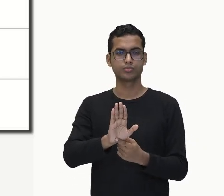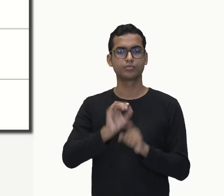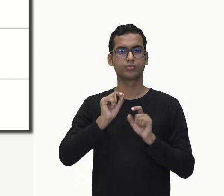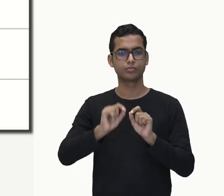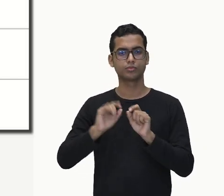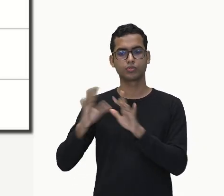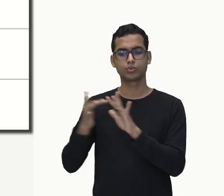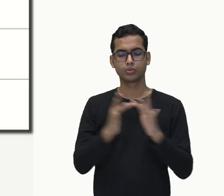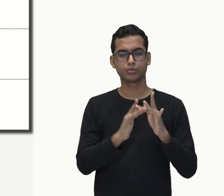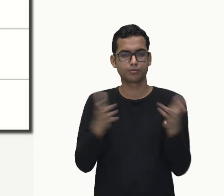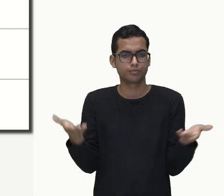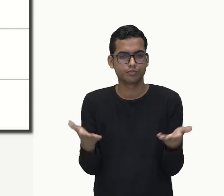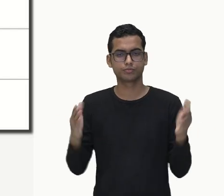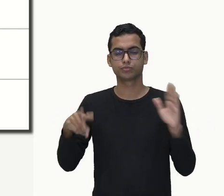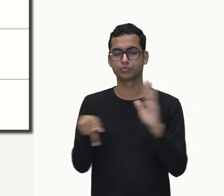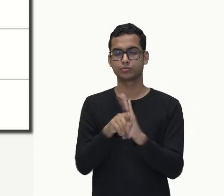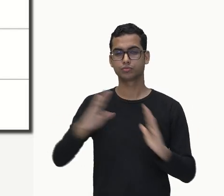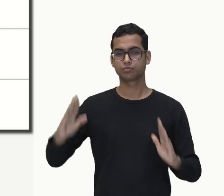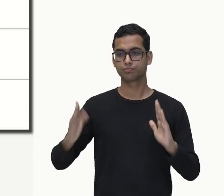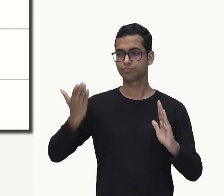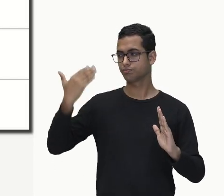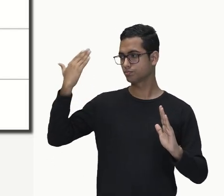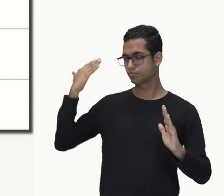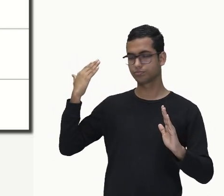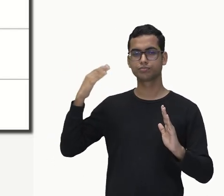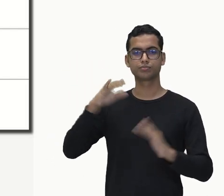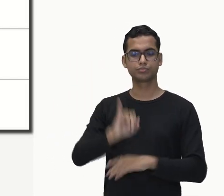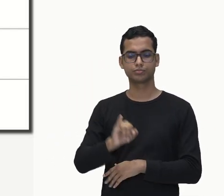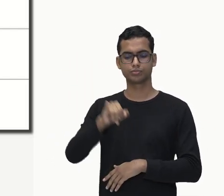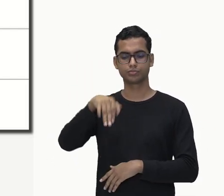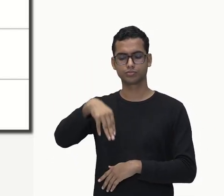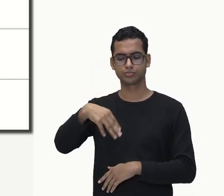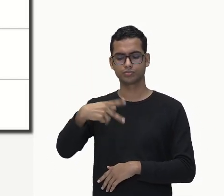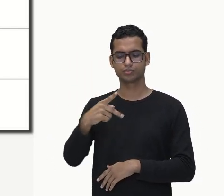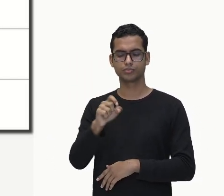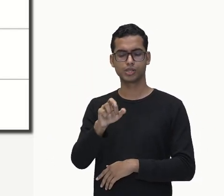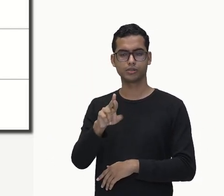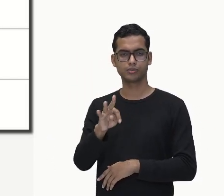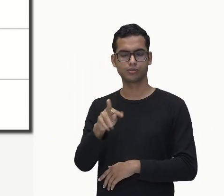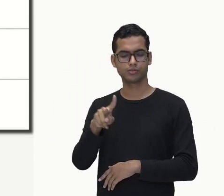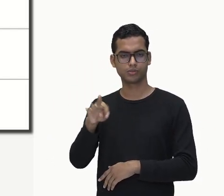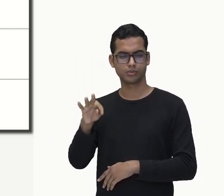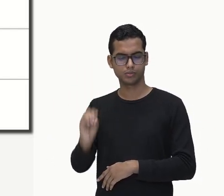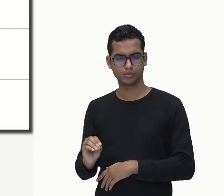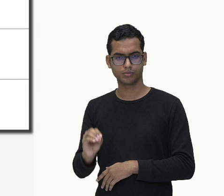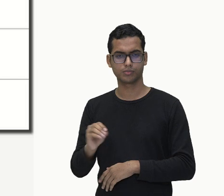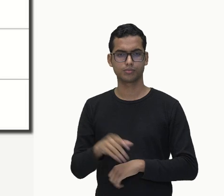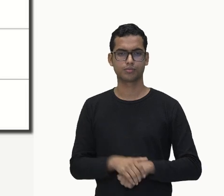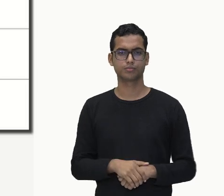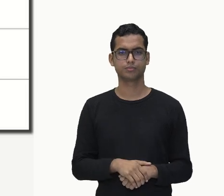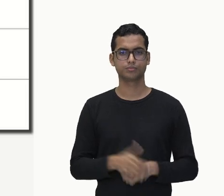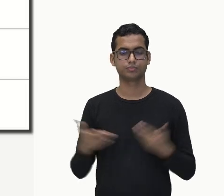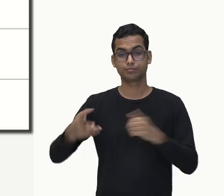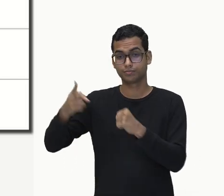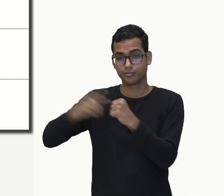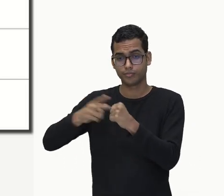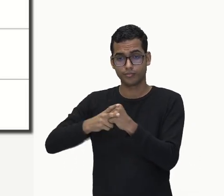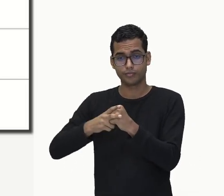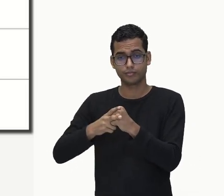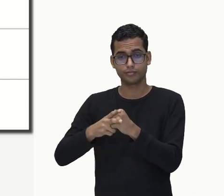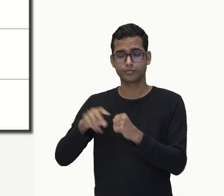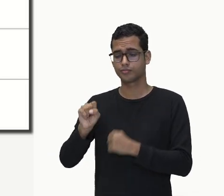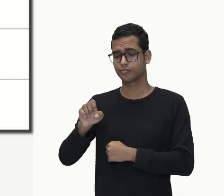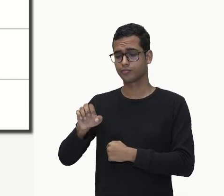o verbo ser. Ok, professor. Né? No português, como que nós conjugamos o verbo ser da língua portuguesa no pretérito